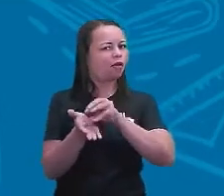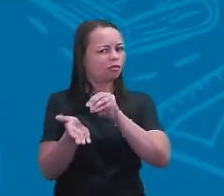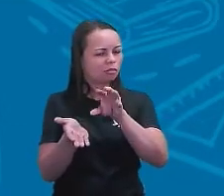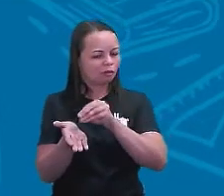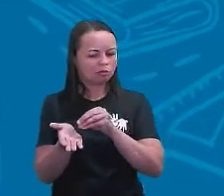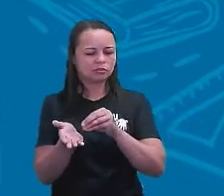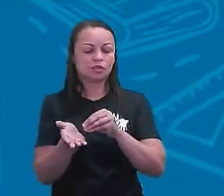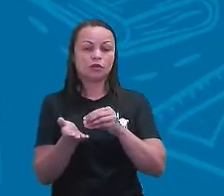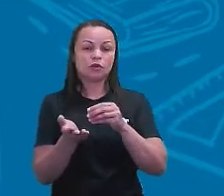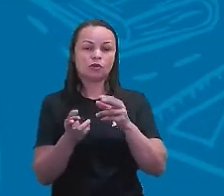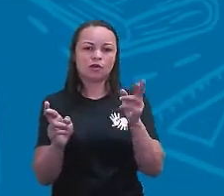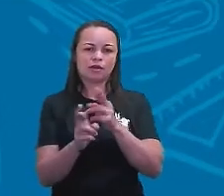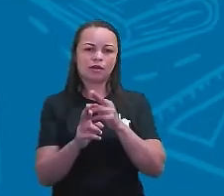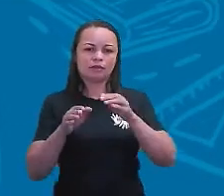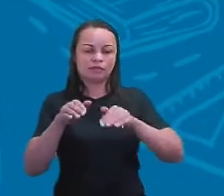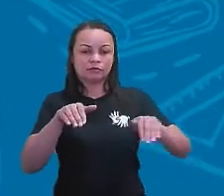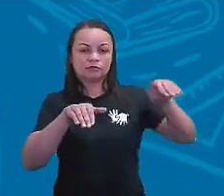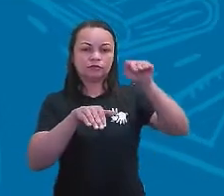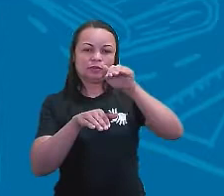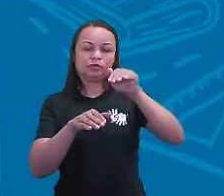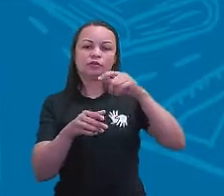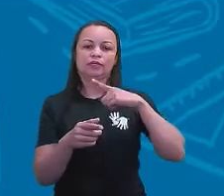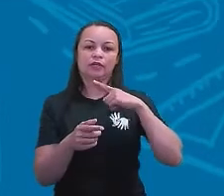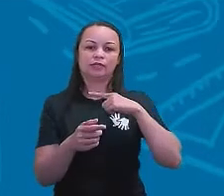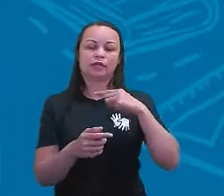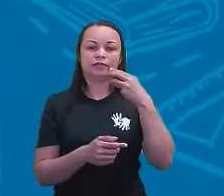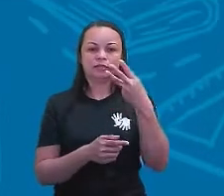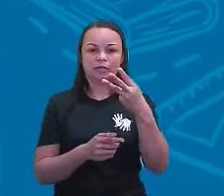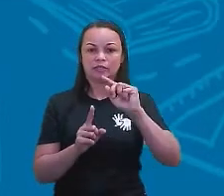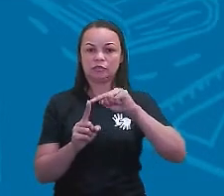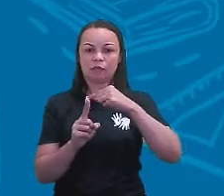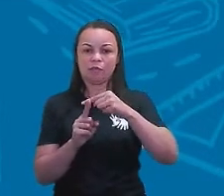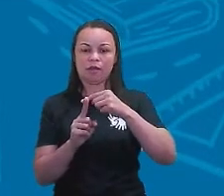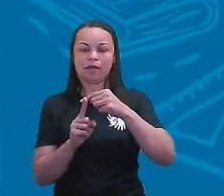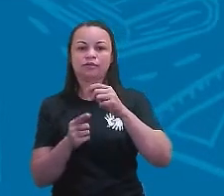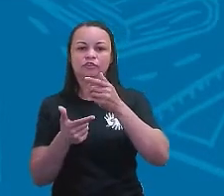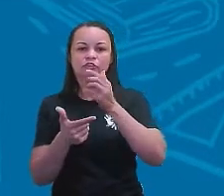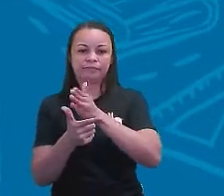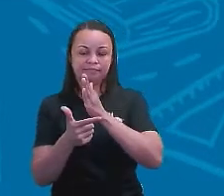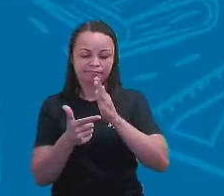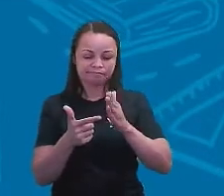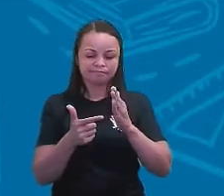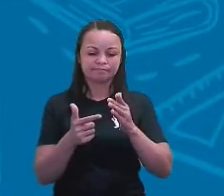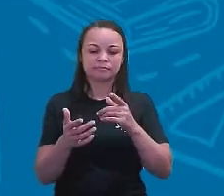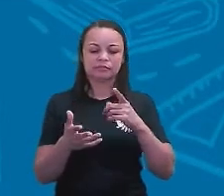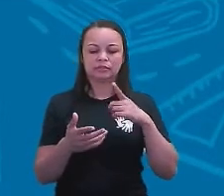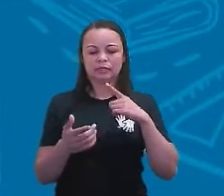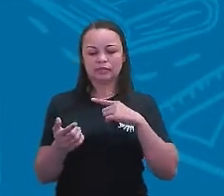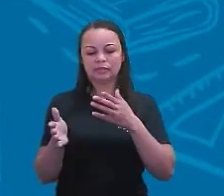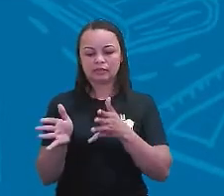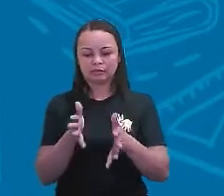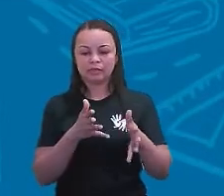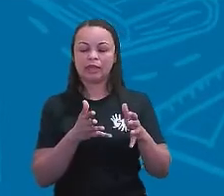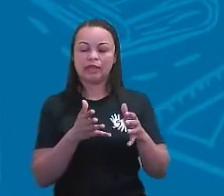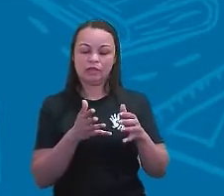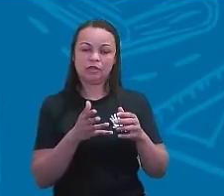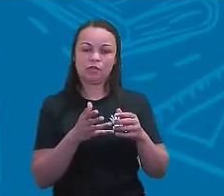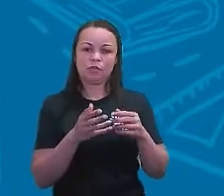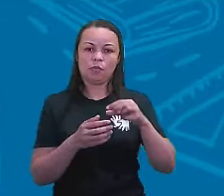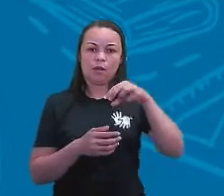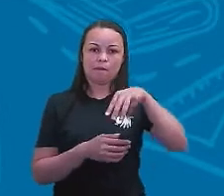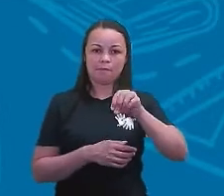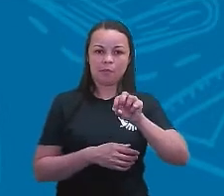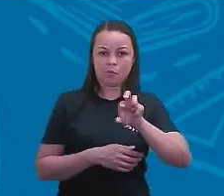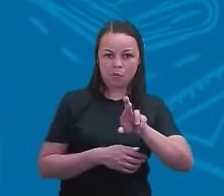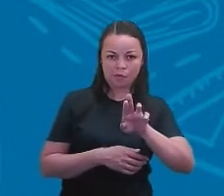à superioridade que tem 3 ou mais sílabas, o que é que a gente faz? Palavrinha agora é more, então quando a gente tem um adjetivo